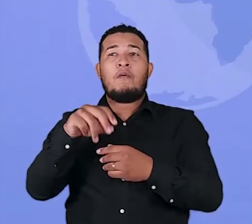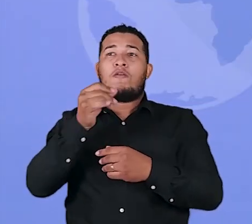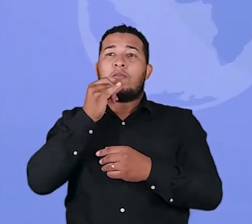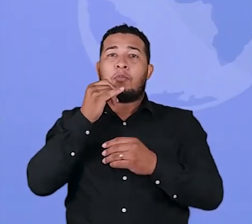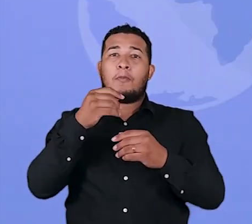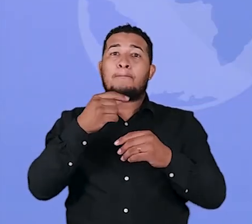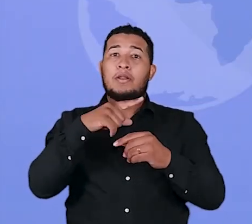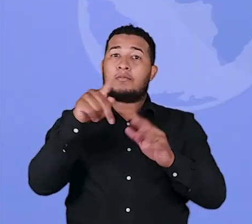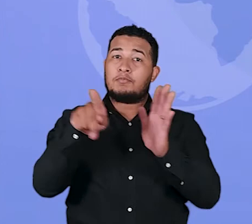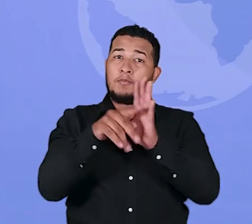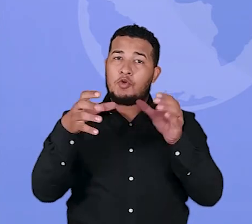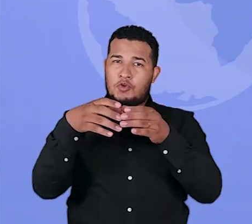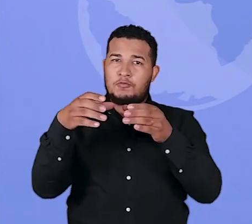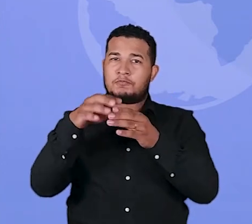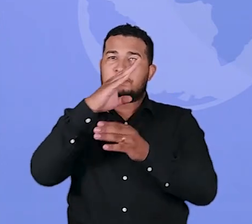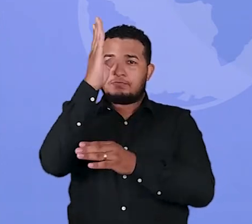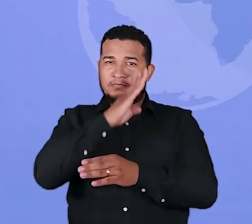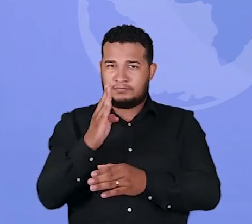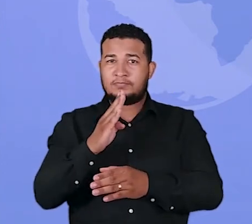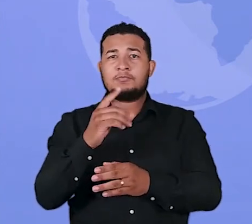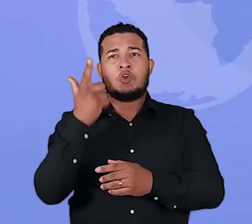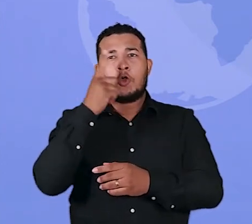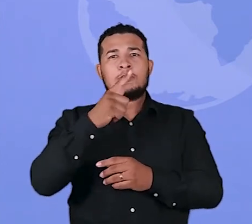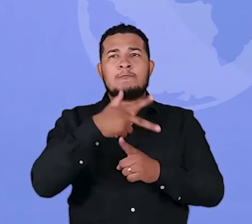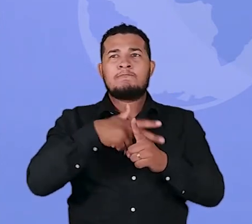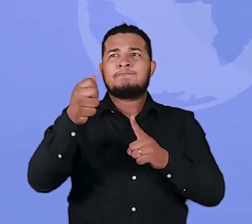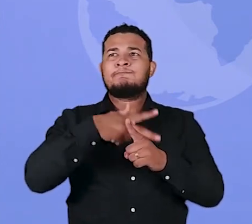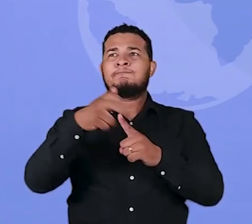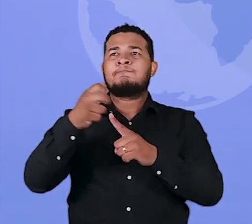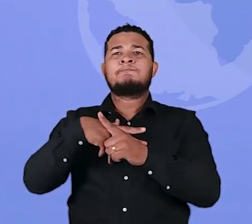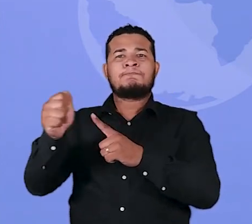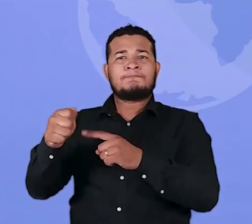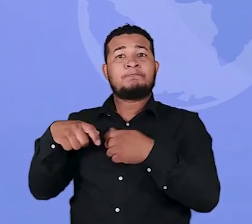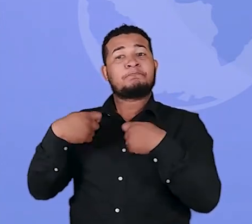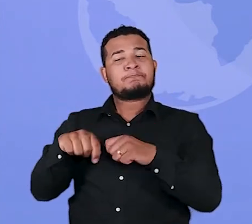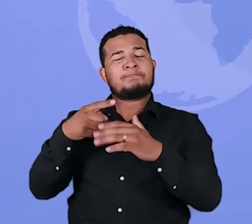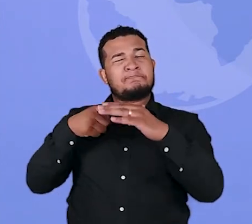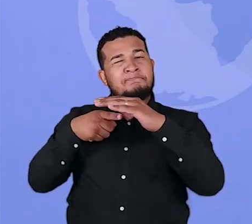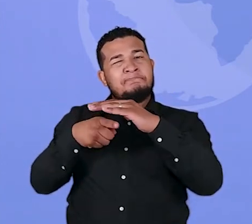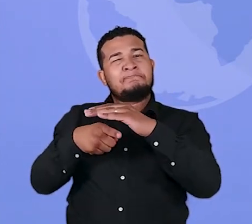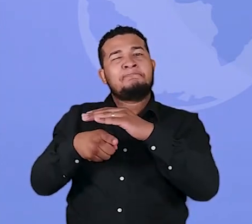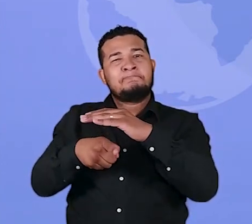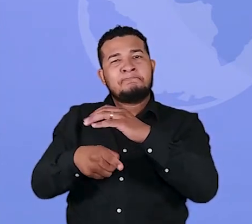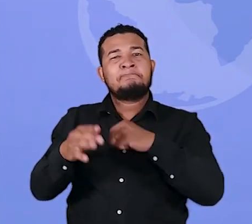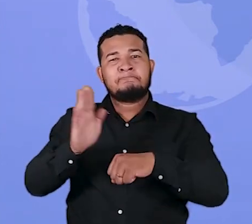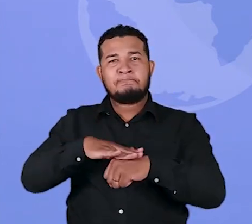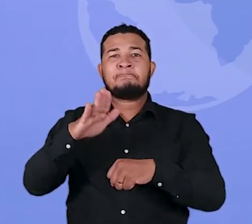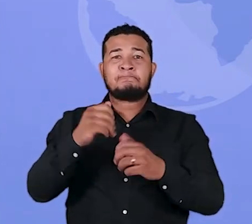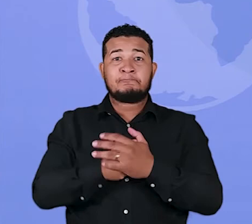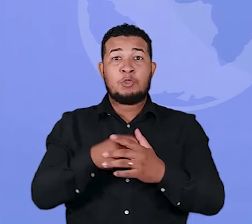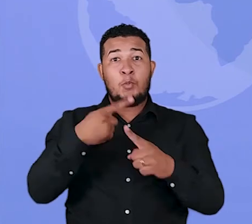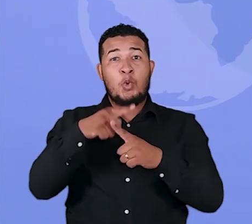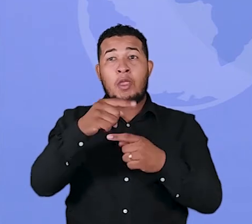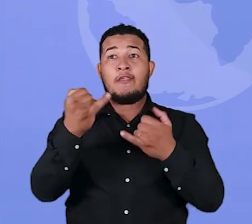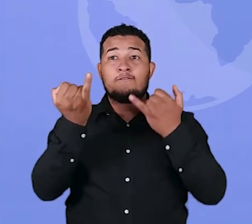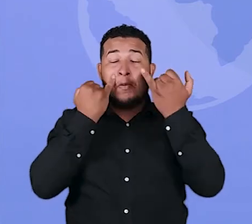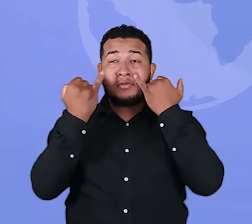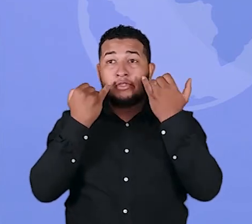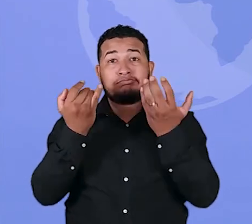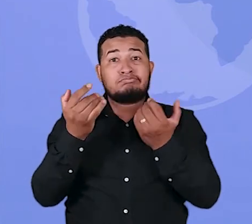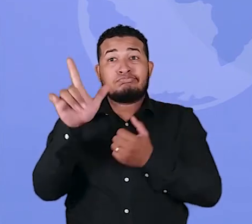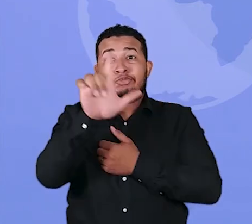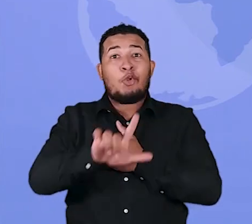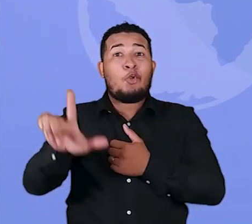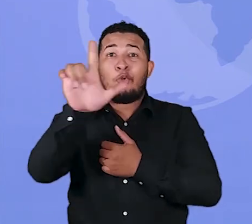que a seleção tenha sido campeã mundial. Então você vai ter que dar uma aprofundada nisso aí, porque é uma informação